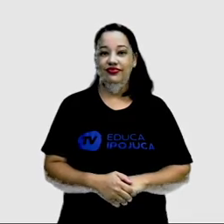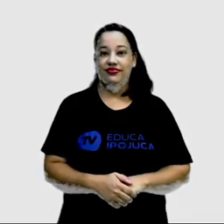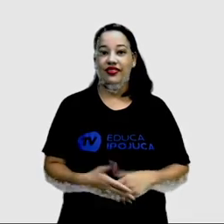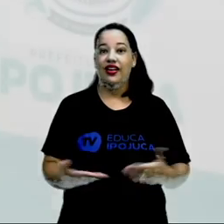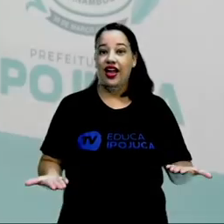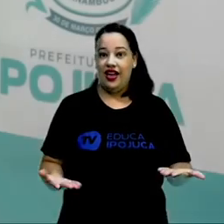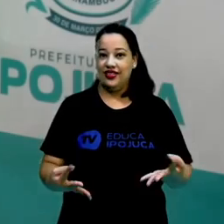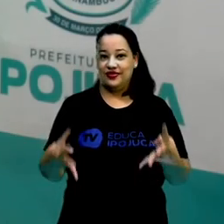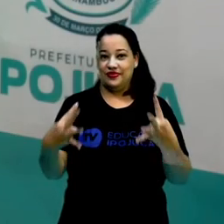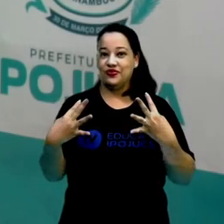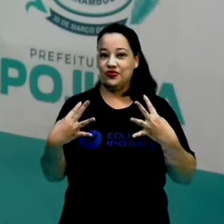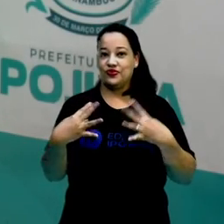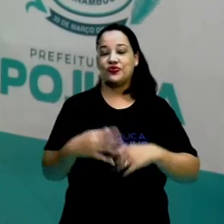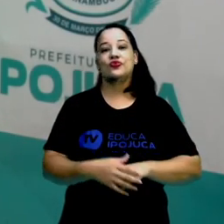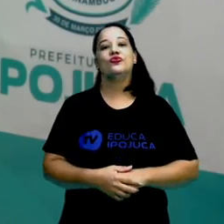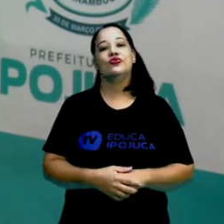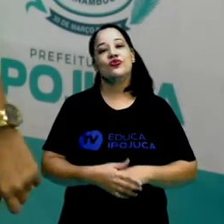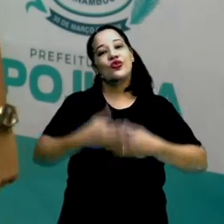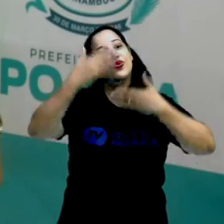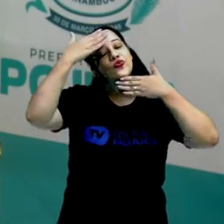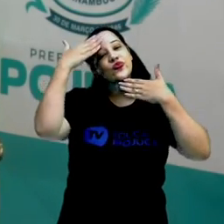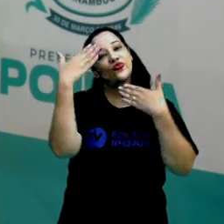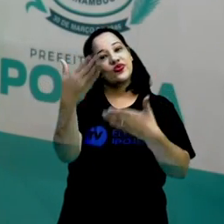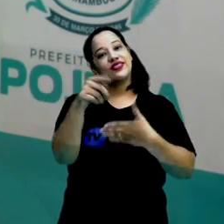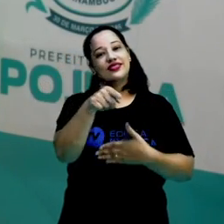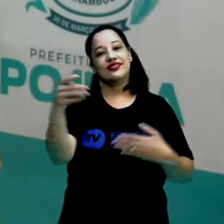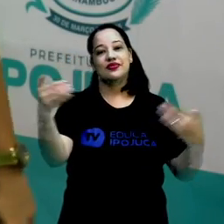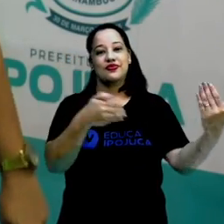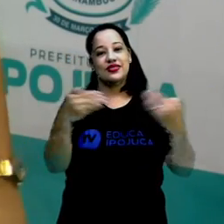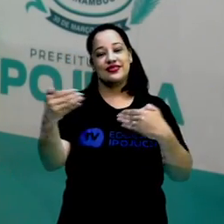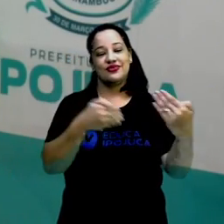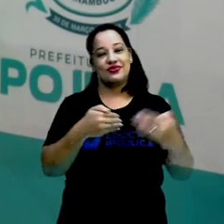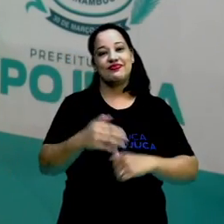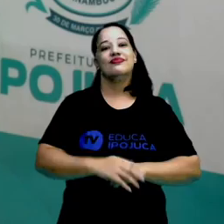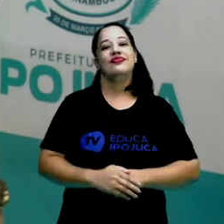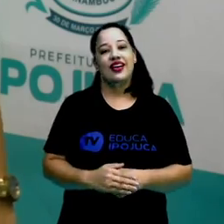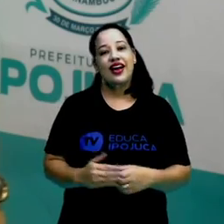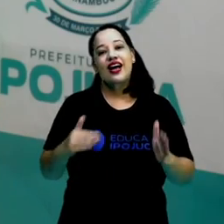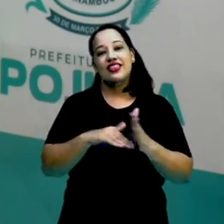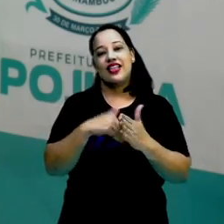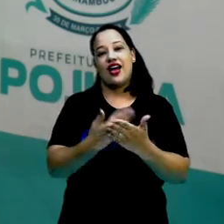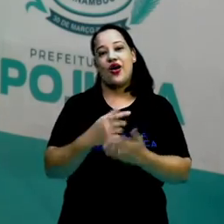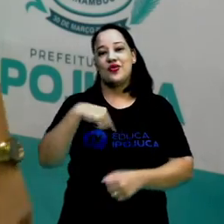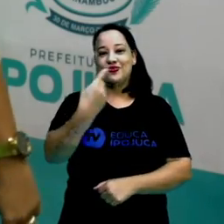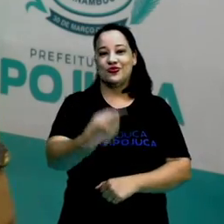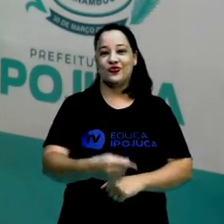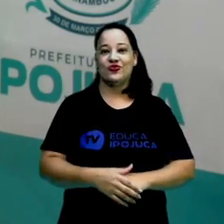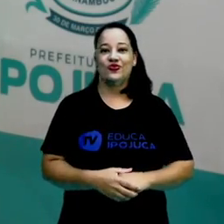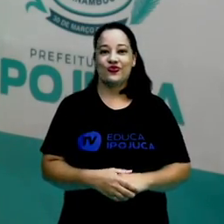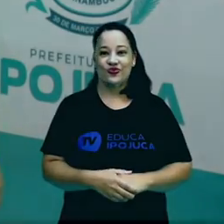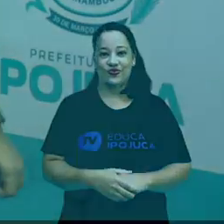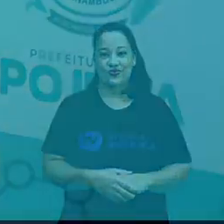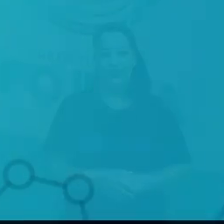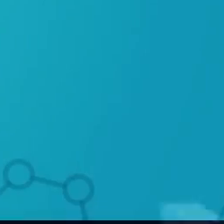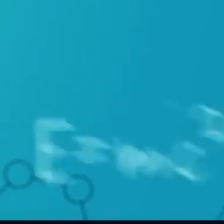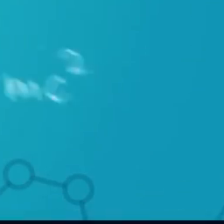Olhando aqui para a professora, grata por sua participação e até a próxima aula.